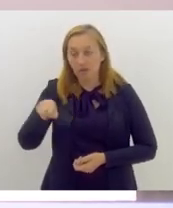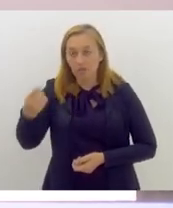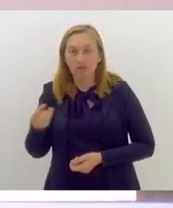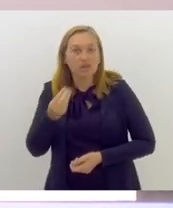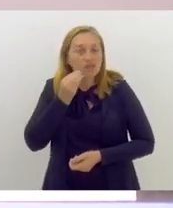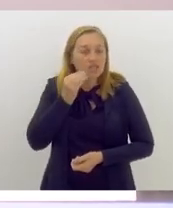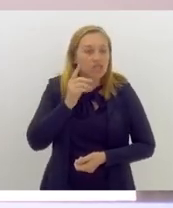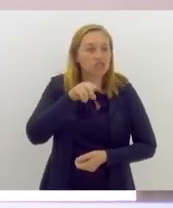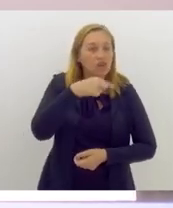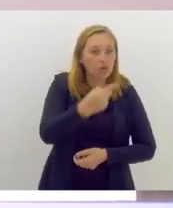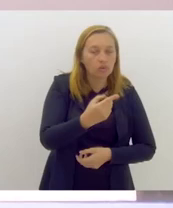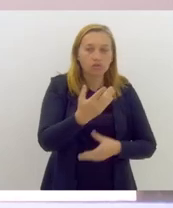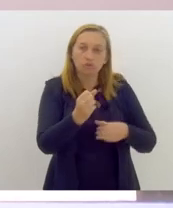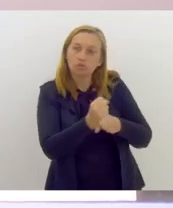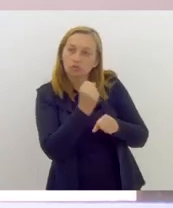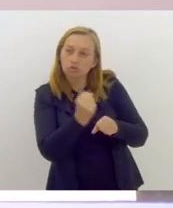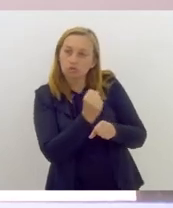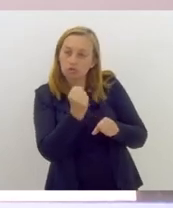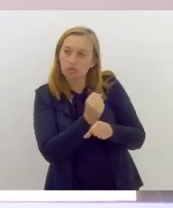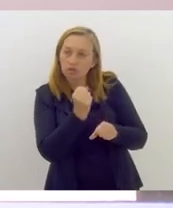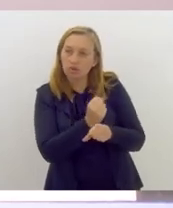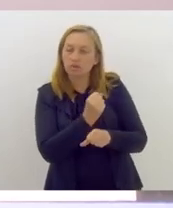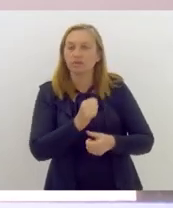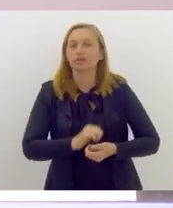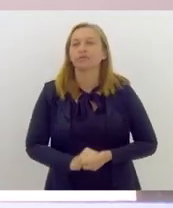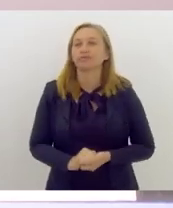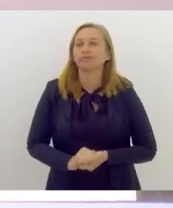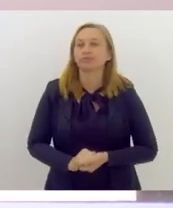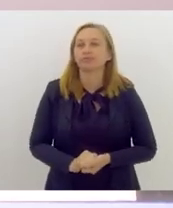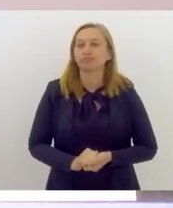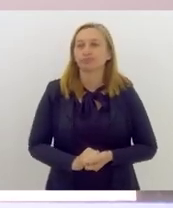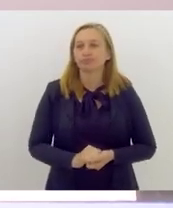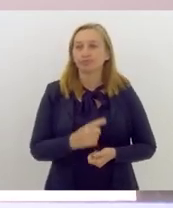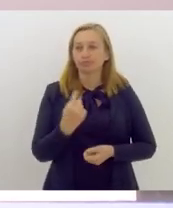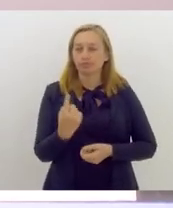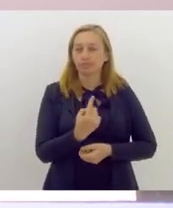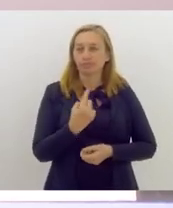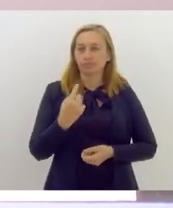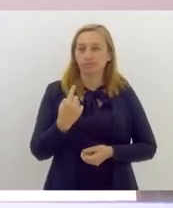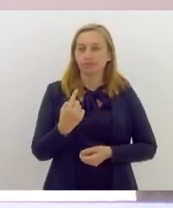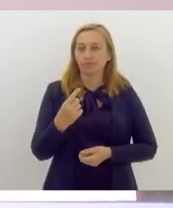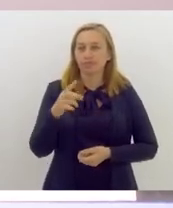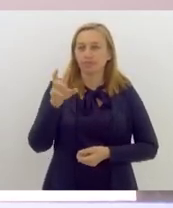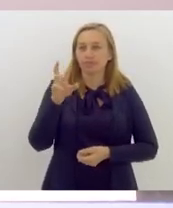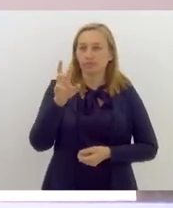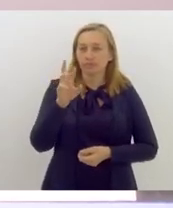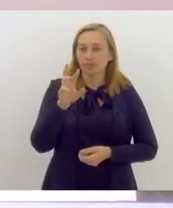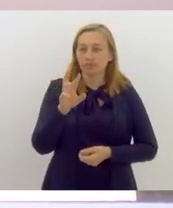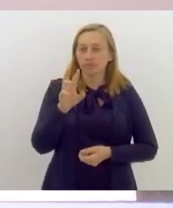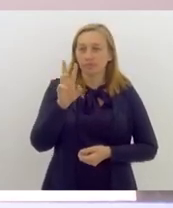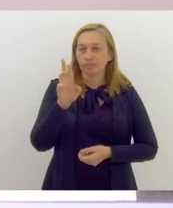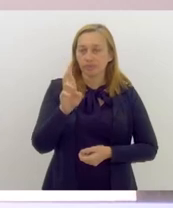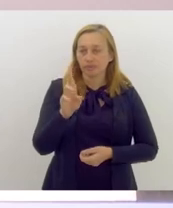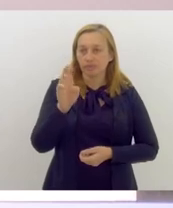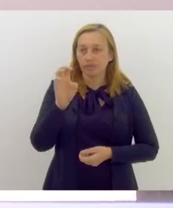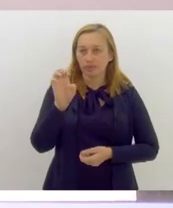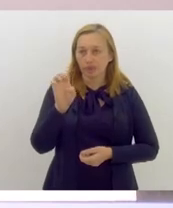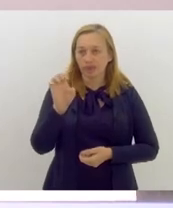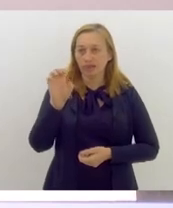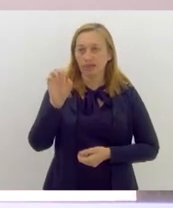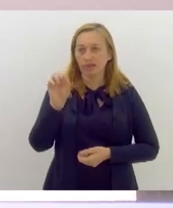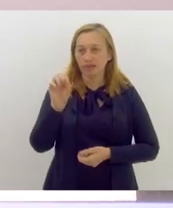construção produzindo energia elétrica peso de ouro enquanto os nossos reservatórios cheio de água e aí